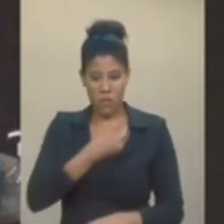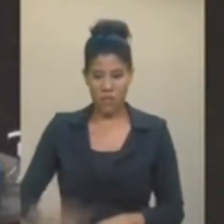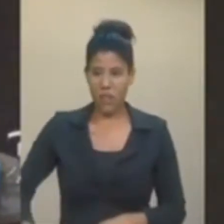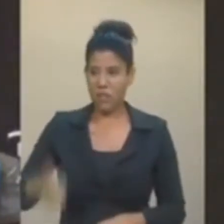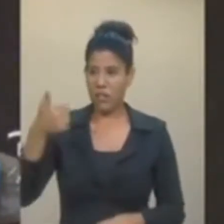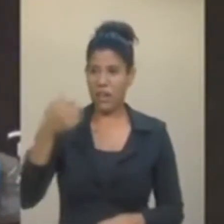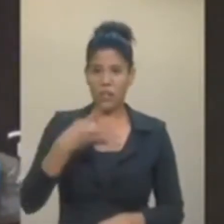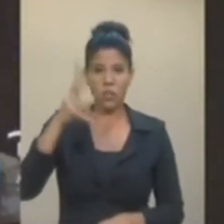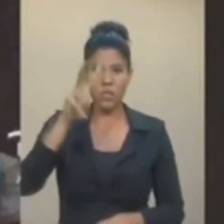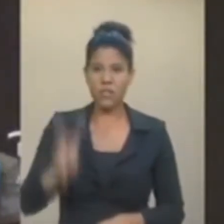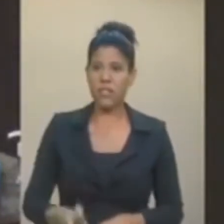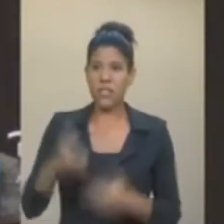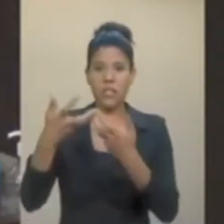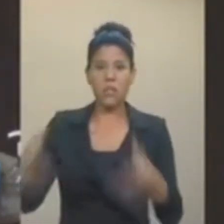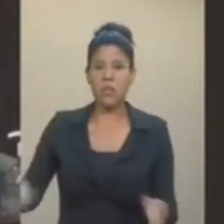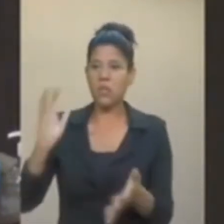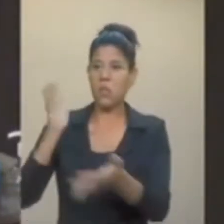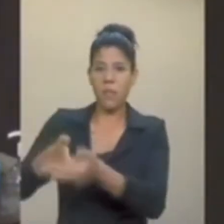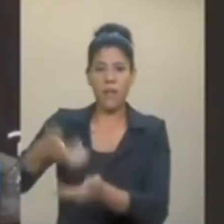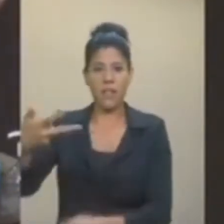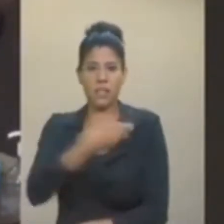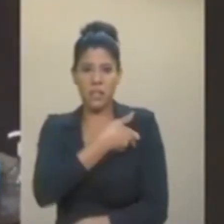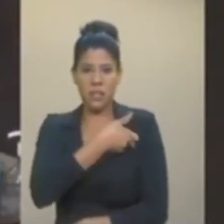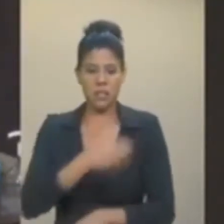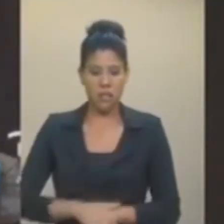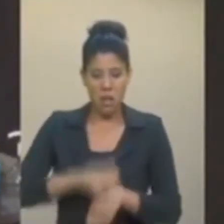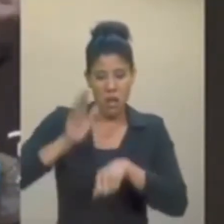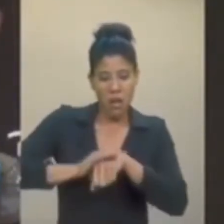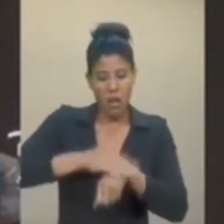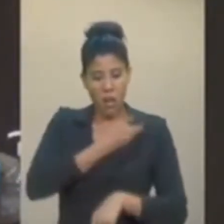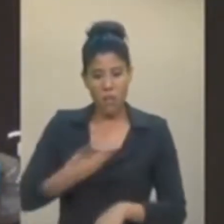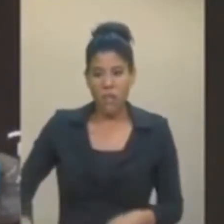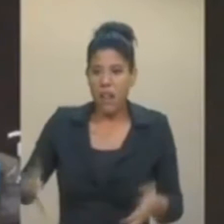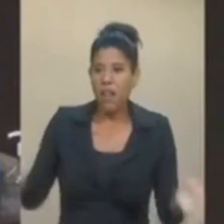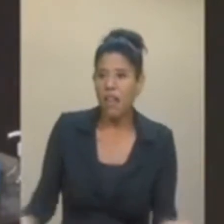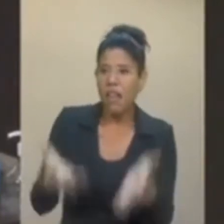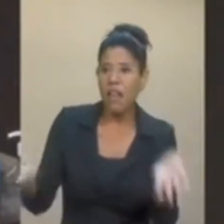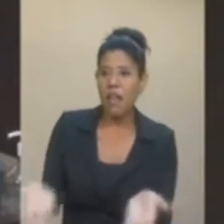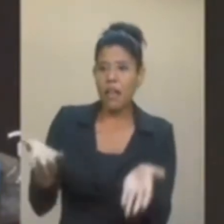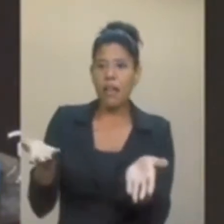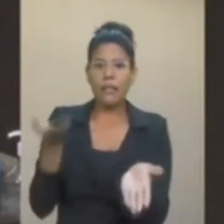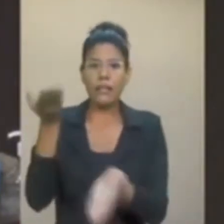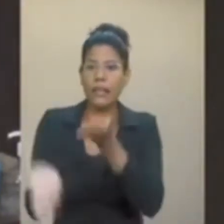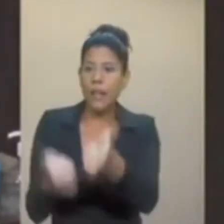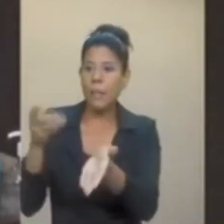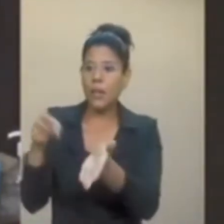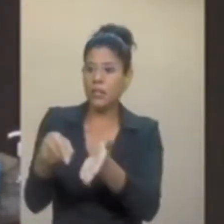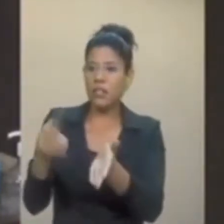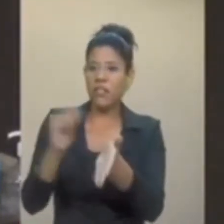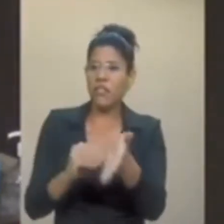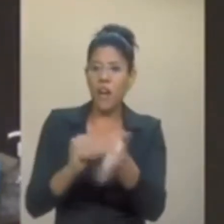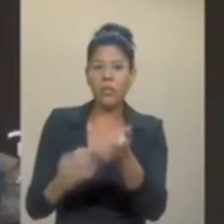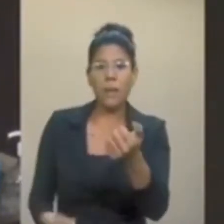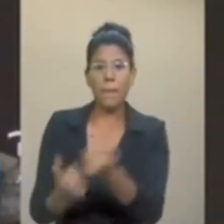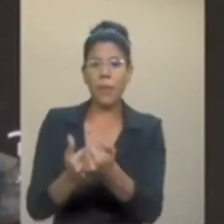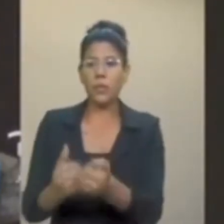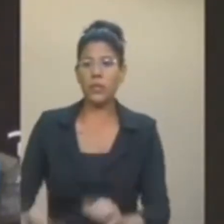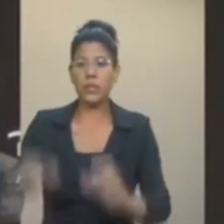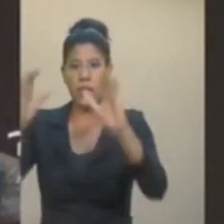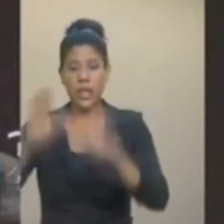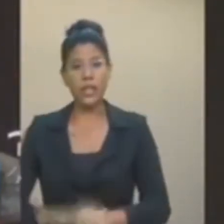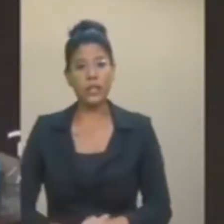vacina, ao estimular um tratamento que não tem a menor comprovação científica, ao desdenhar